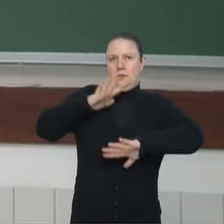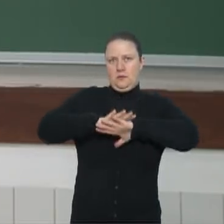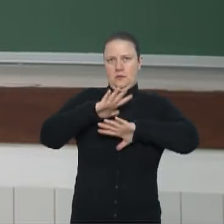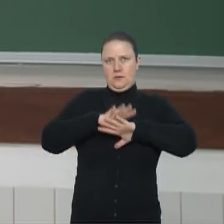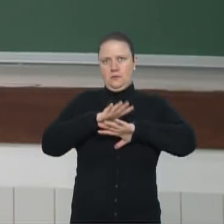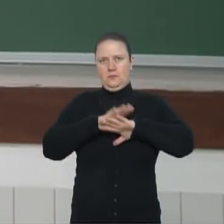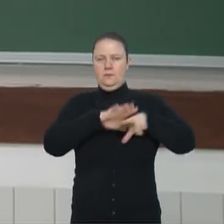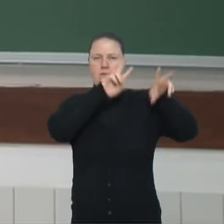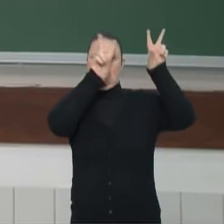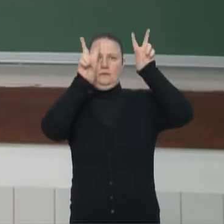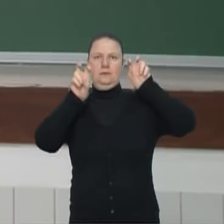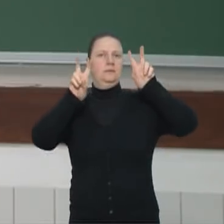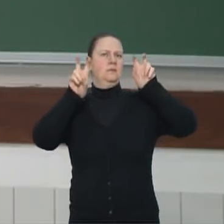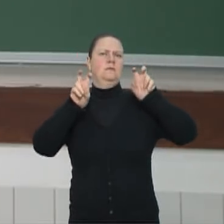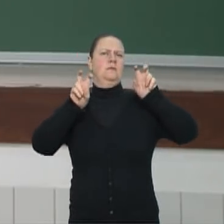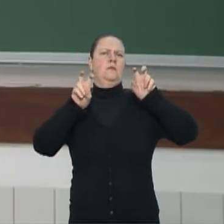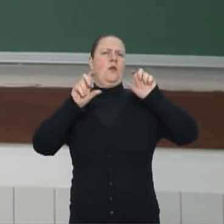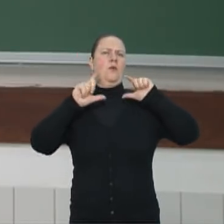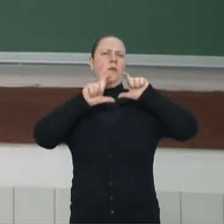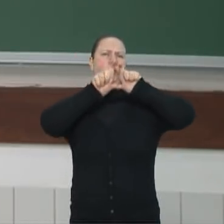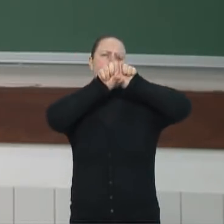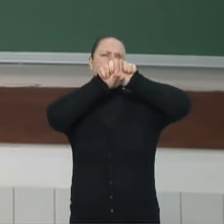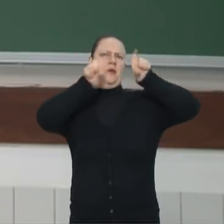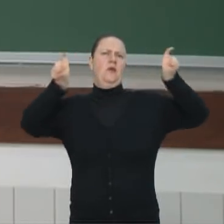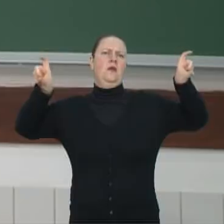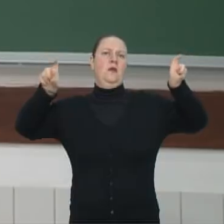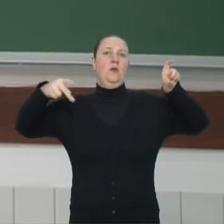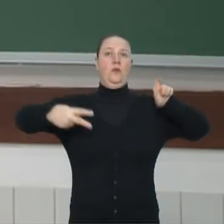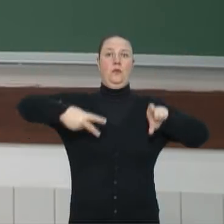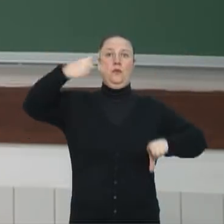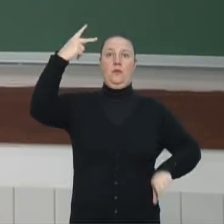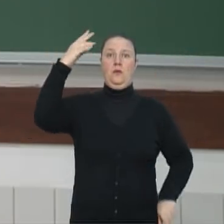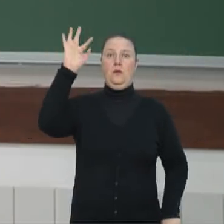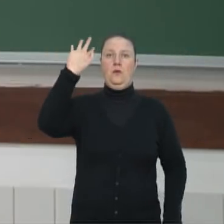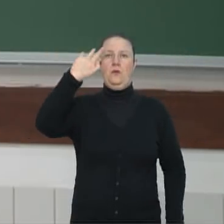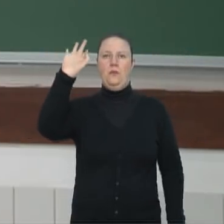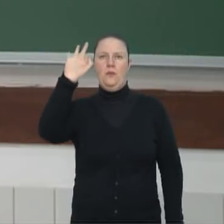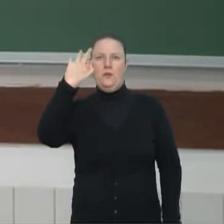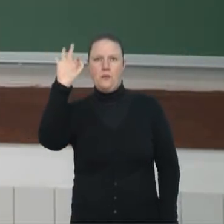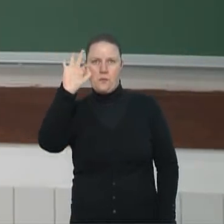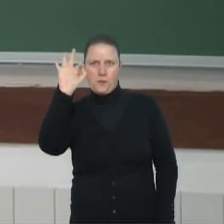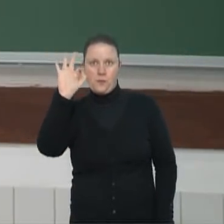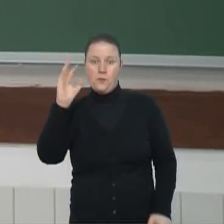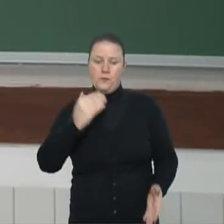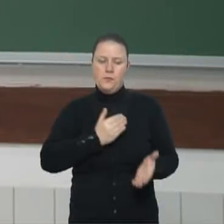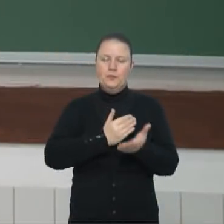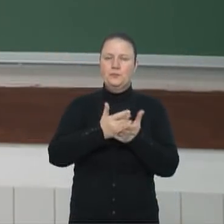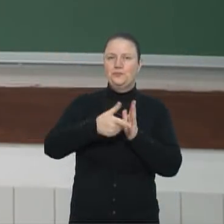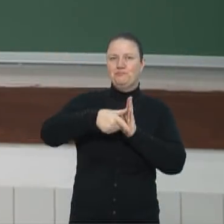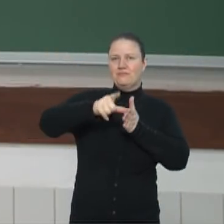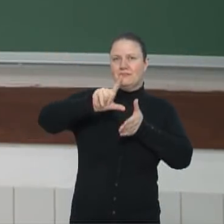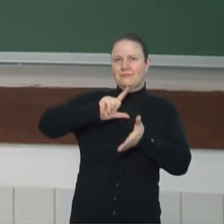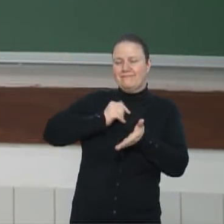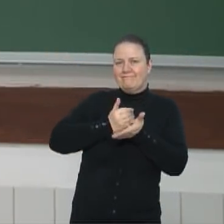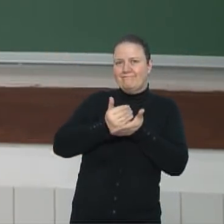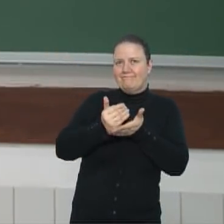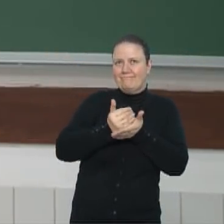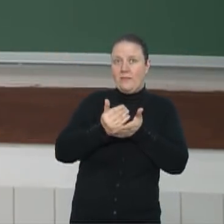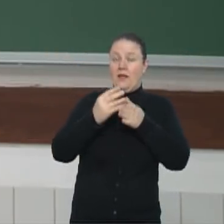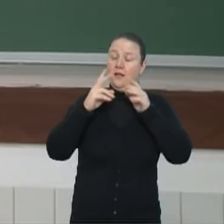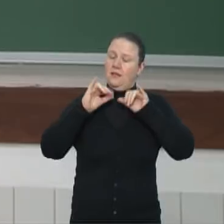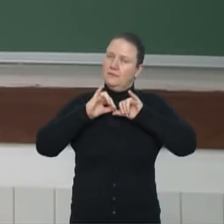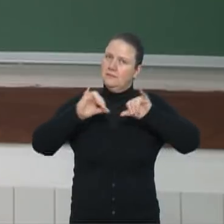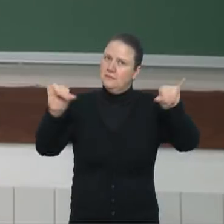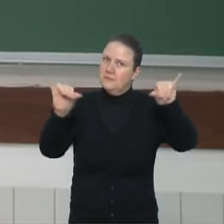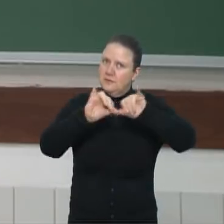é equações do segundo grau, beleza? Mas antes de começar o nosso assunto, né, tem os recadinhos de sempre,